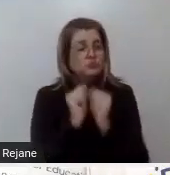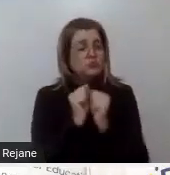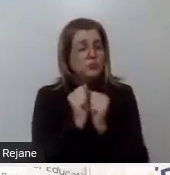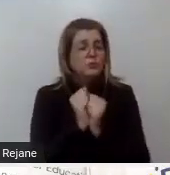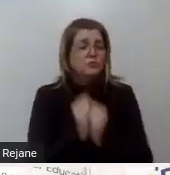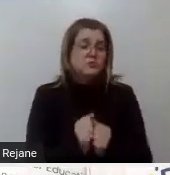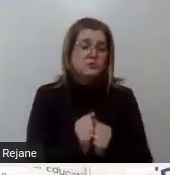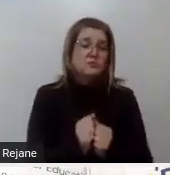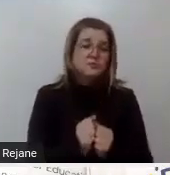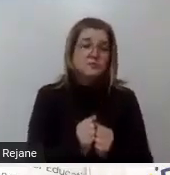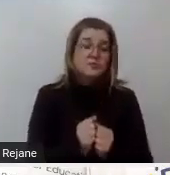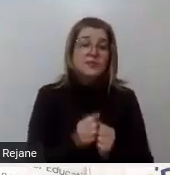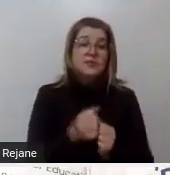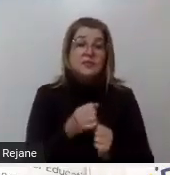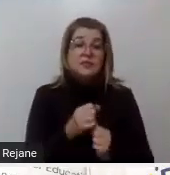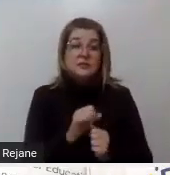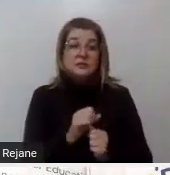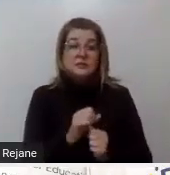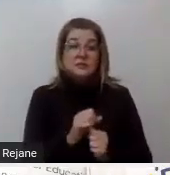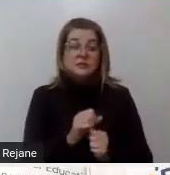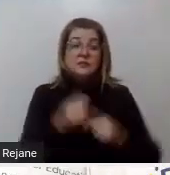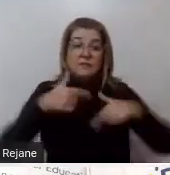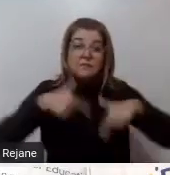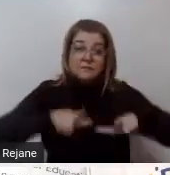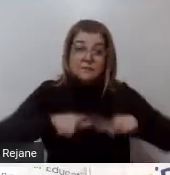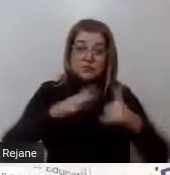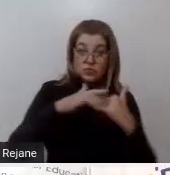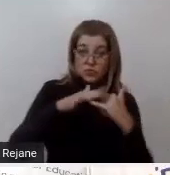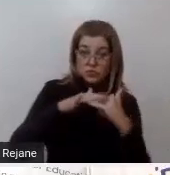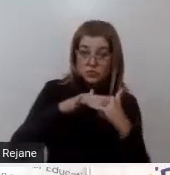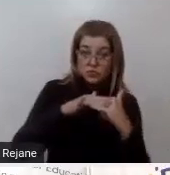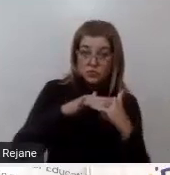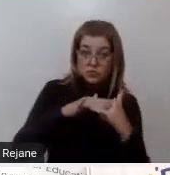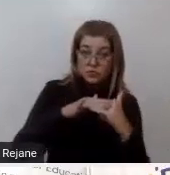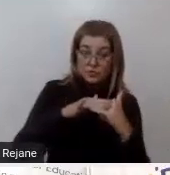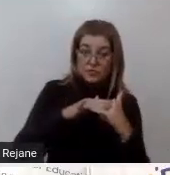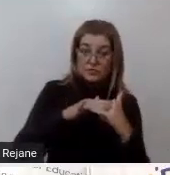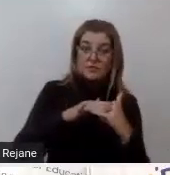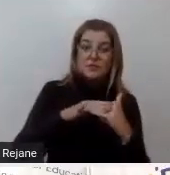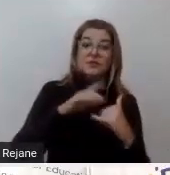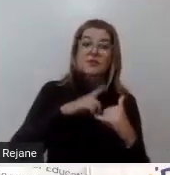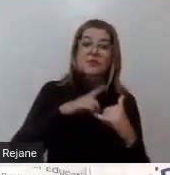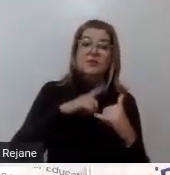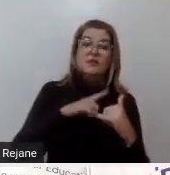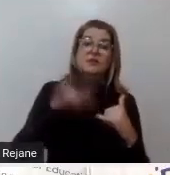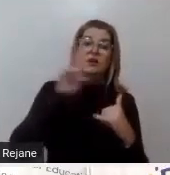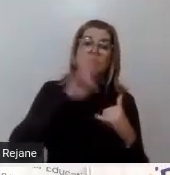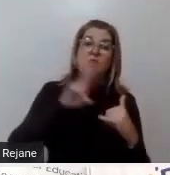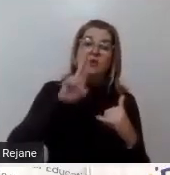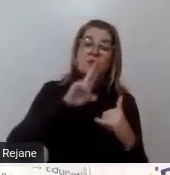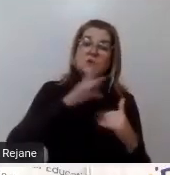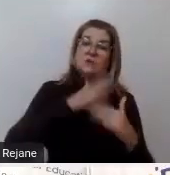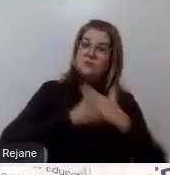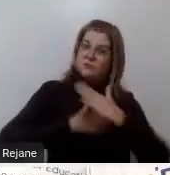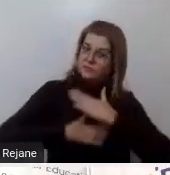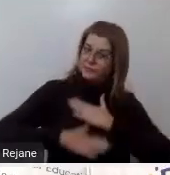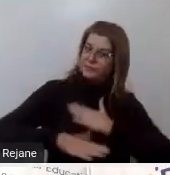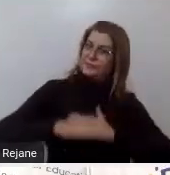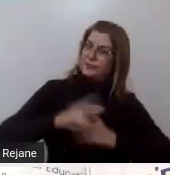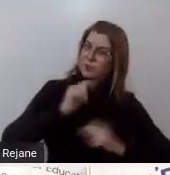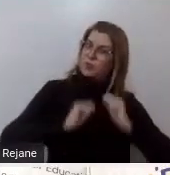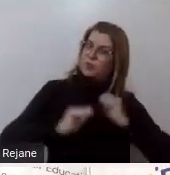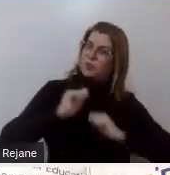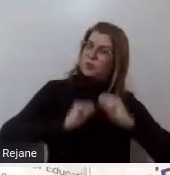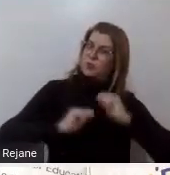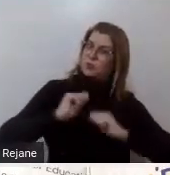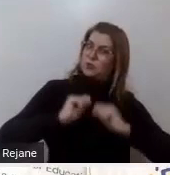junto. Sendo que, para vídeos do YouTube, a gente pede que sejam utilizados com bastante parcimônia, principalmente